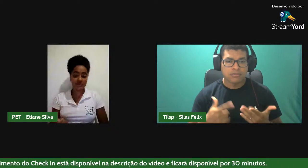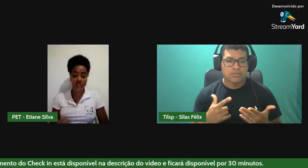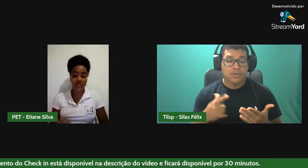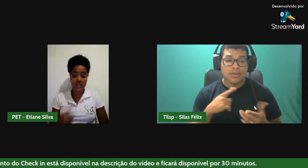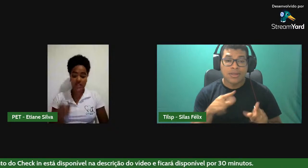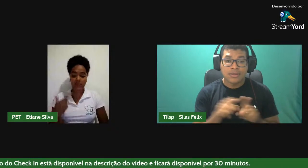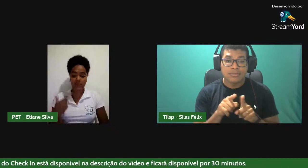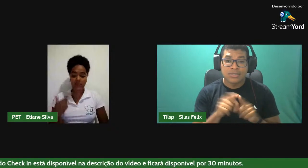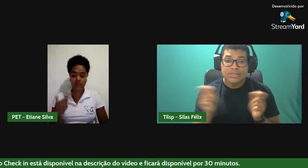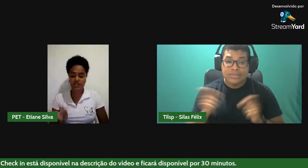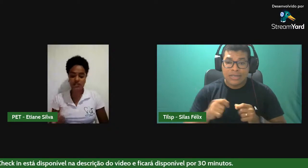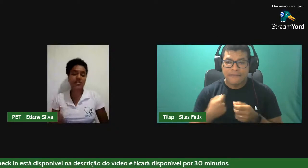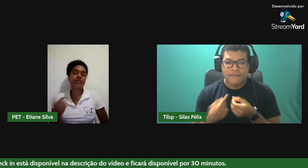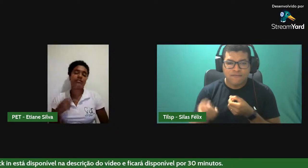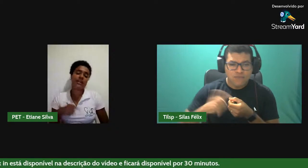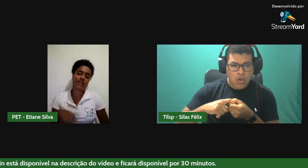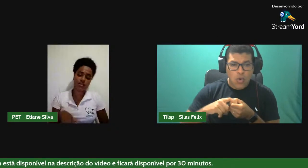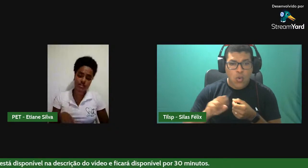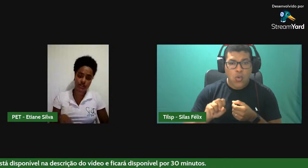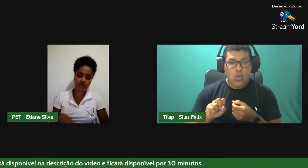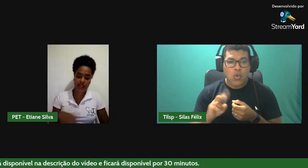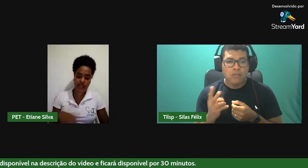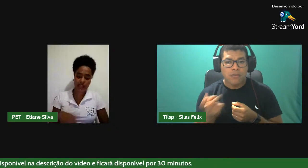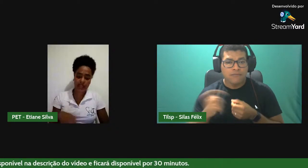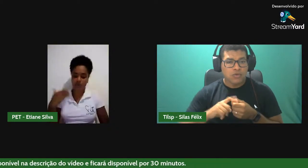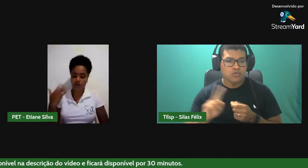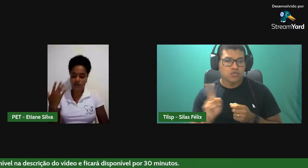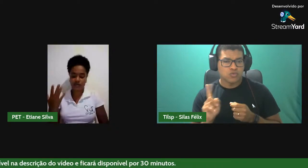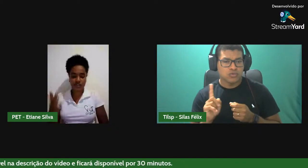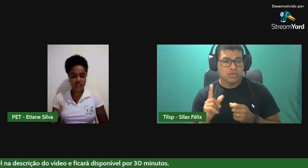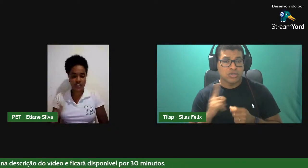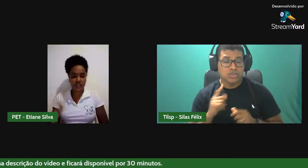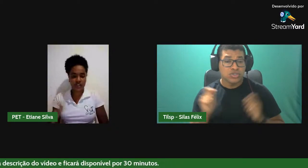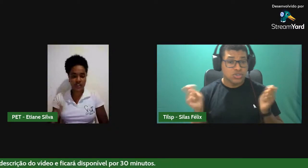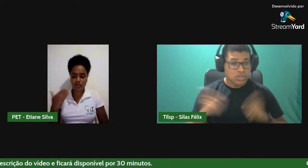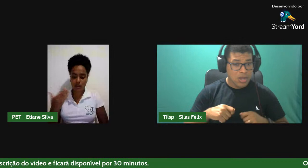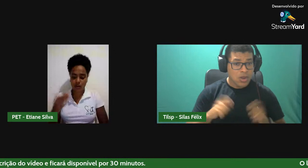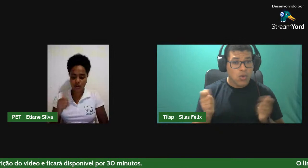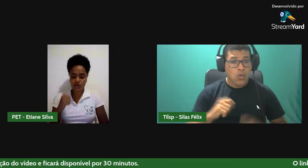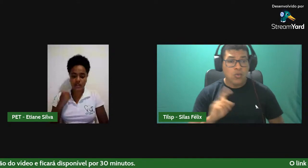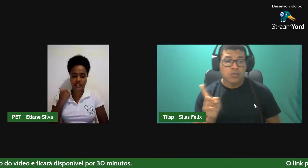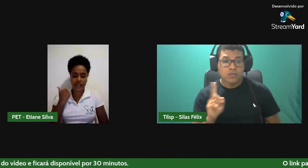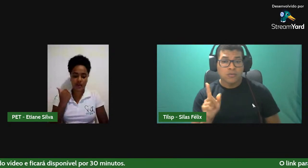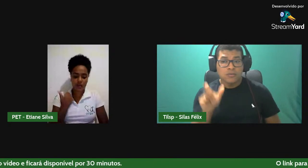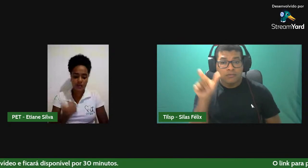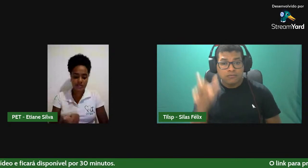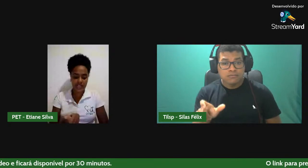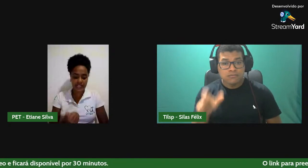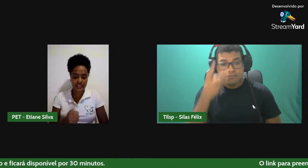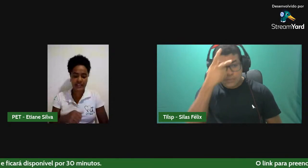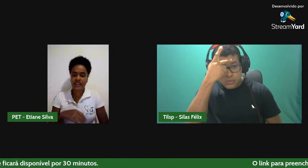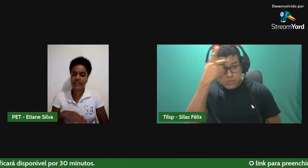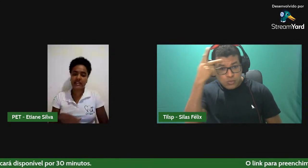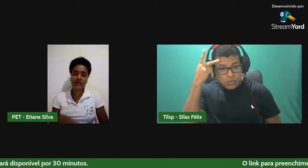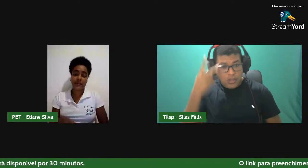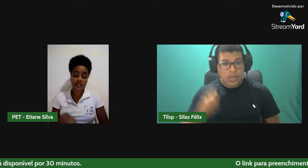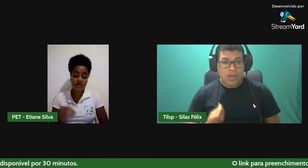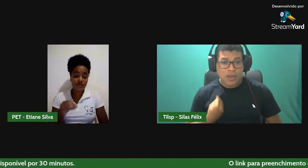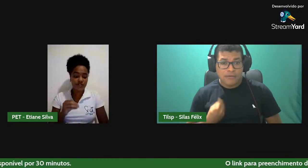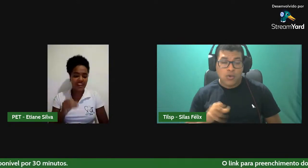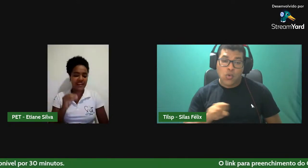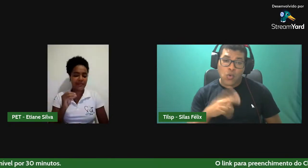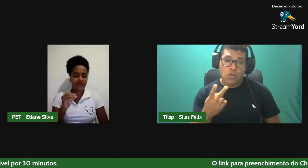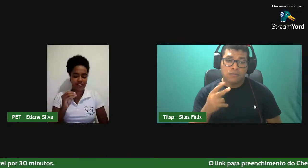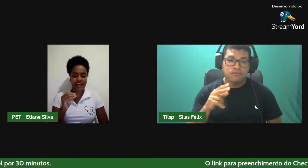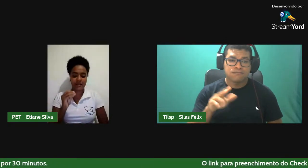reversíveis ou irreversíveis, que podem atingir ou ter atingido, né? Um homem vivo, morto, né? Uma ossada e até